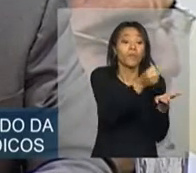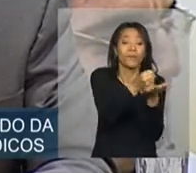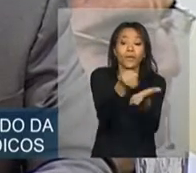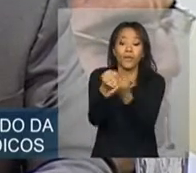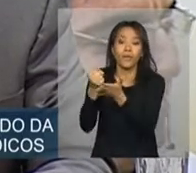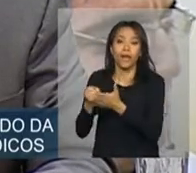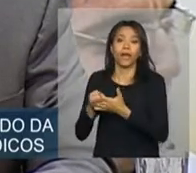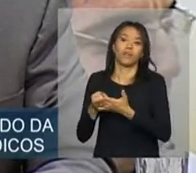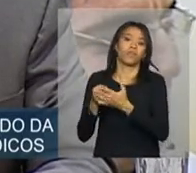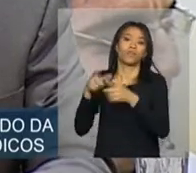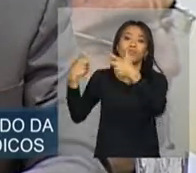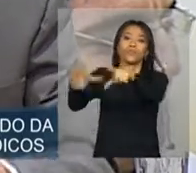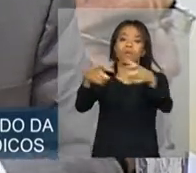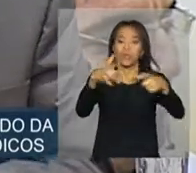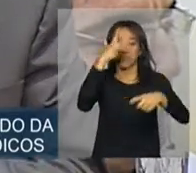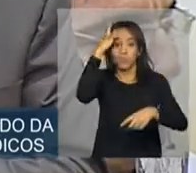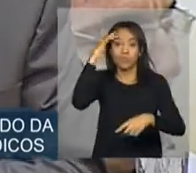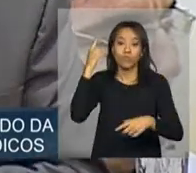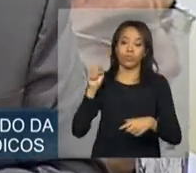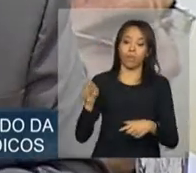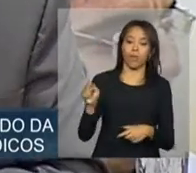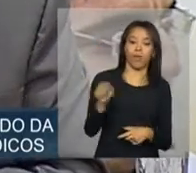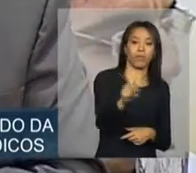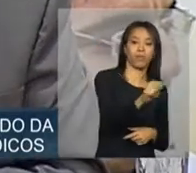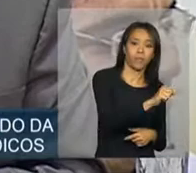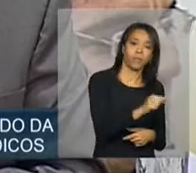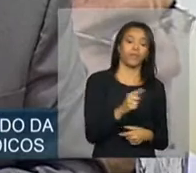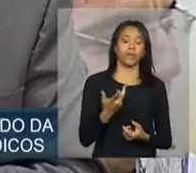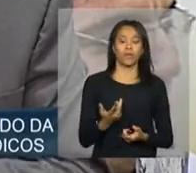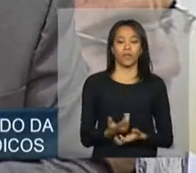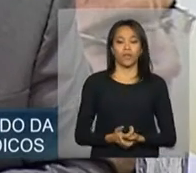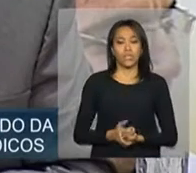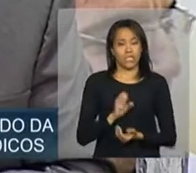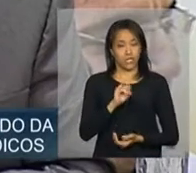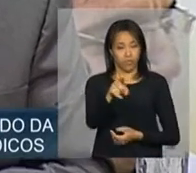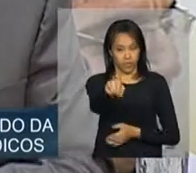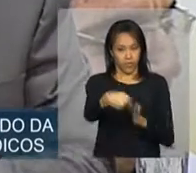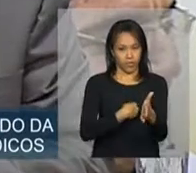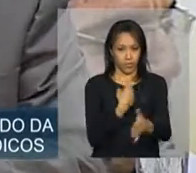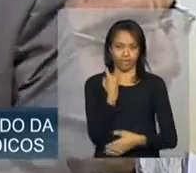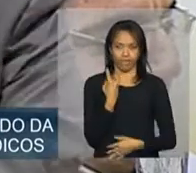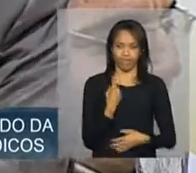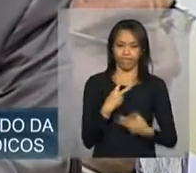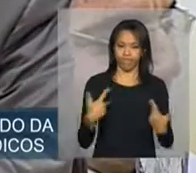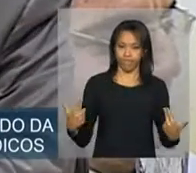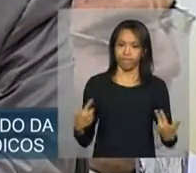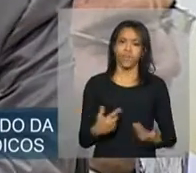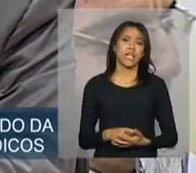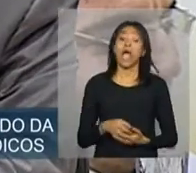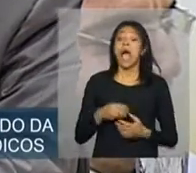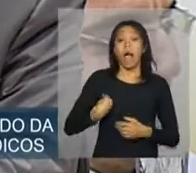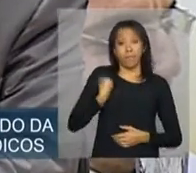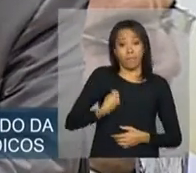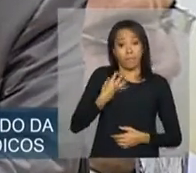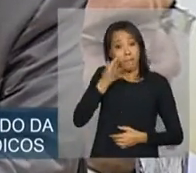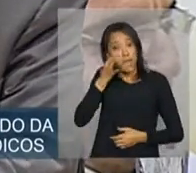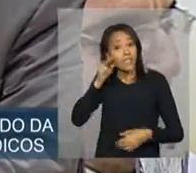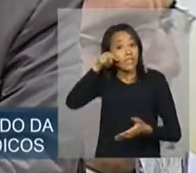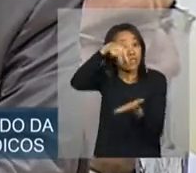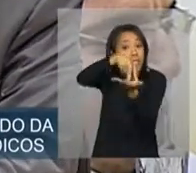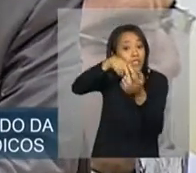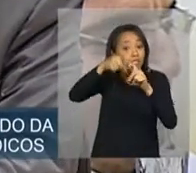locais naquelas regiões nós estamos falando de você me perguntar o seu e a presença desses médicos